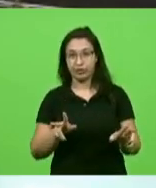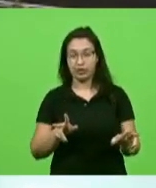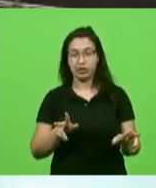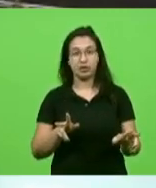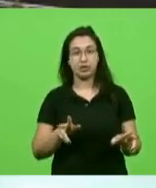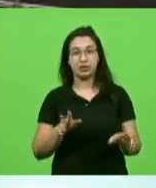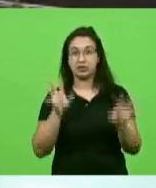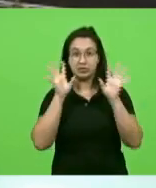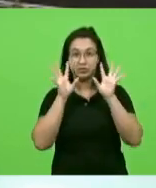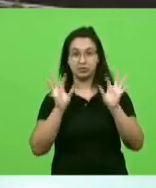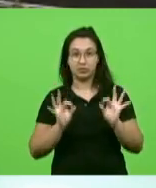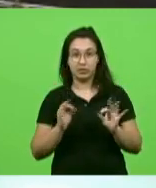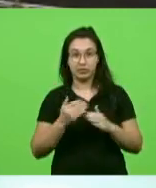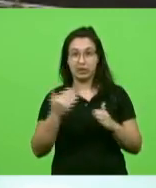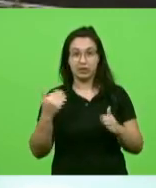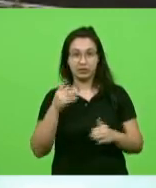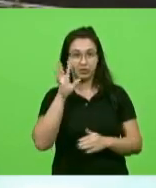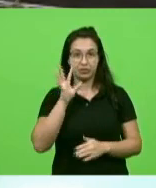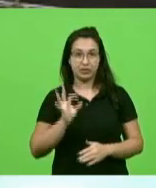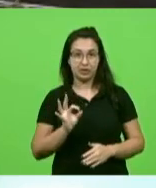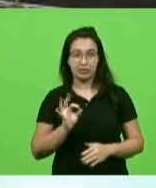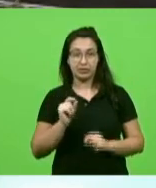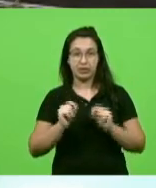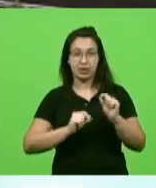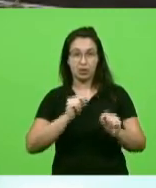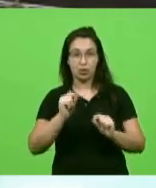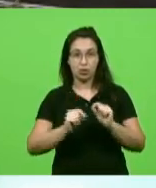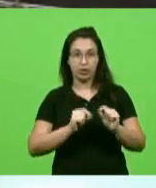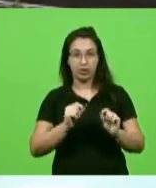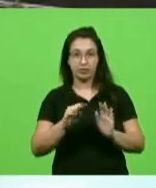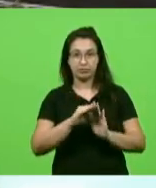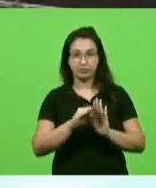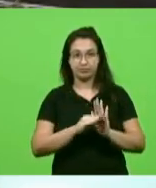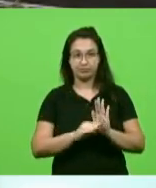não não se sabe exatamente o que é